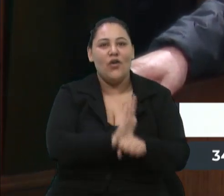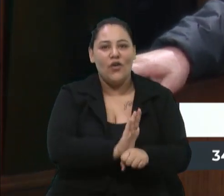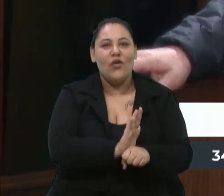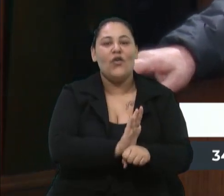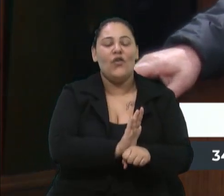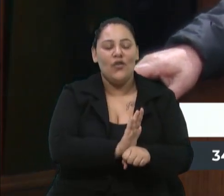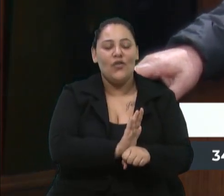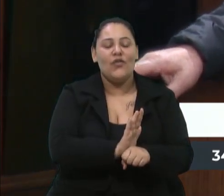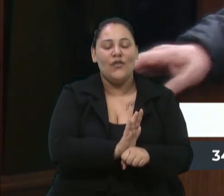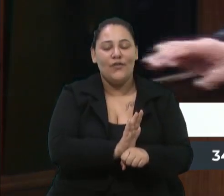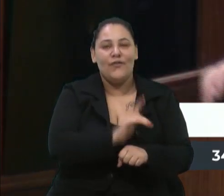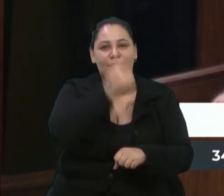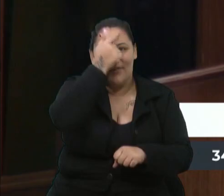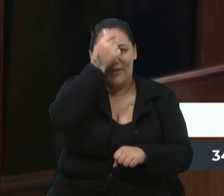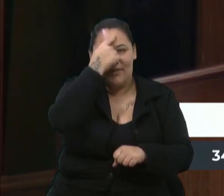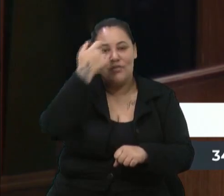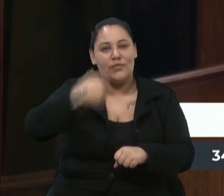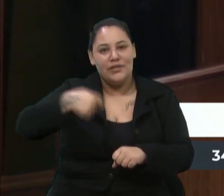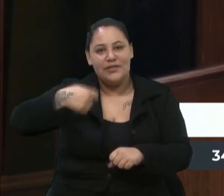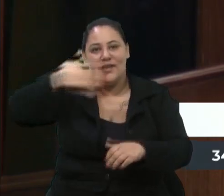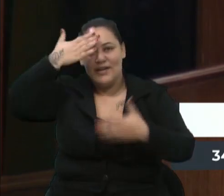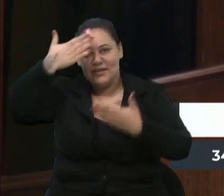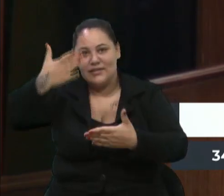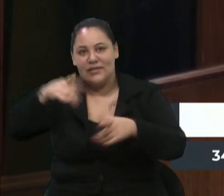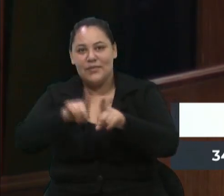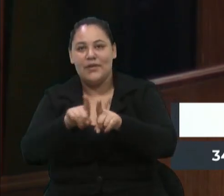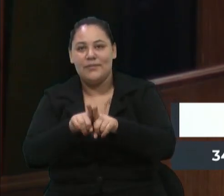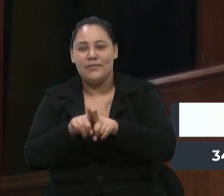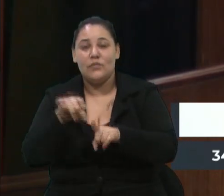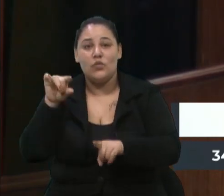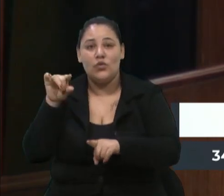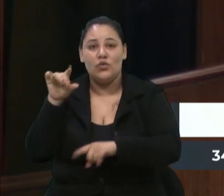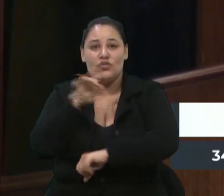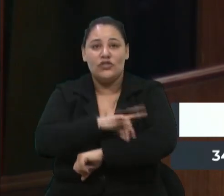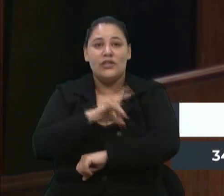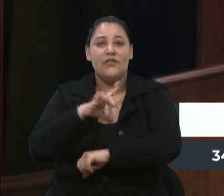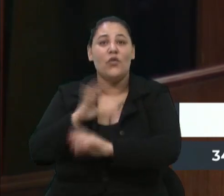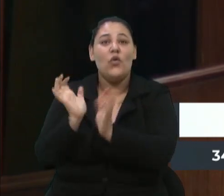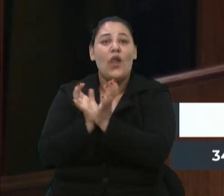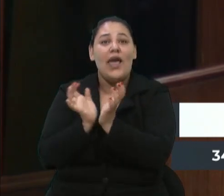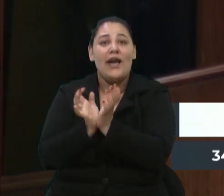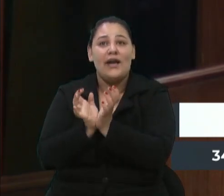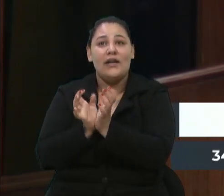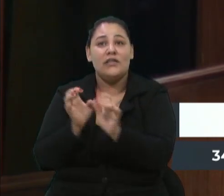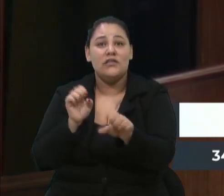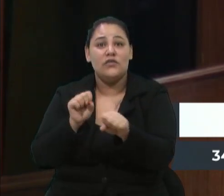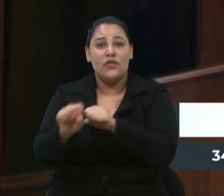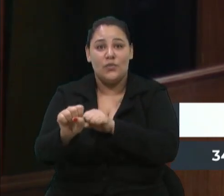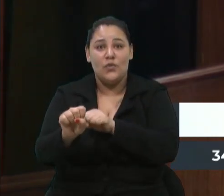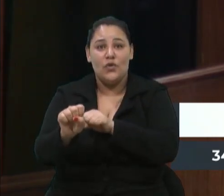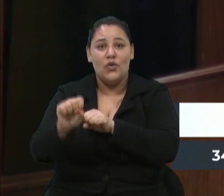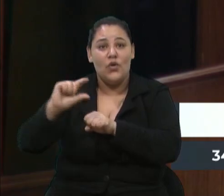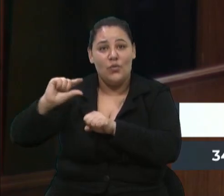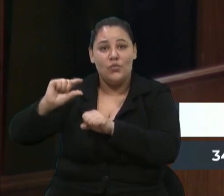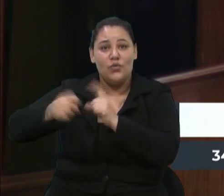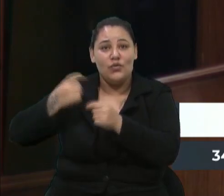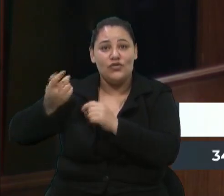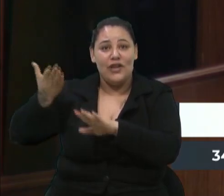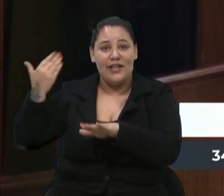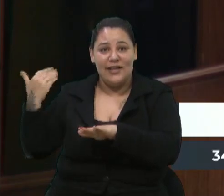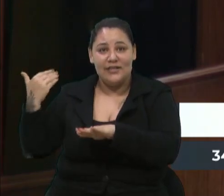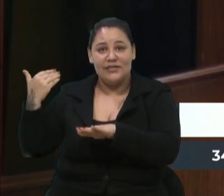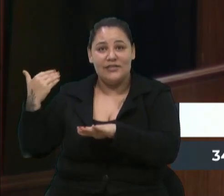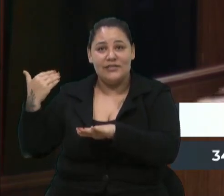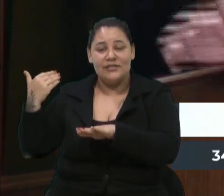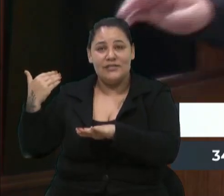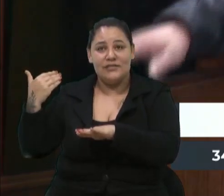na universidade, né? Então, a gente tem que saber que, poucos dias teve um colega que se formou poucos dias atrás, foi convidado,